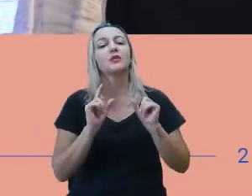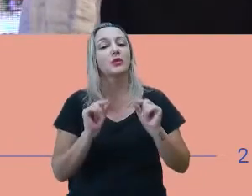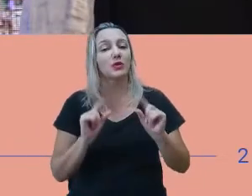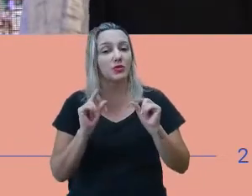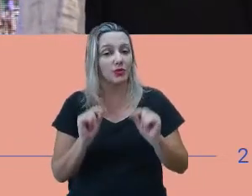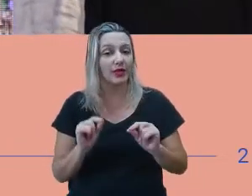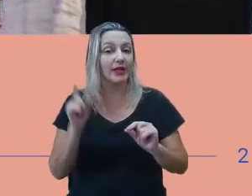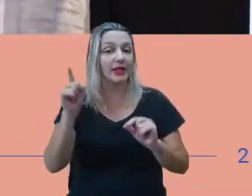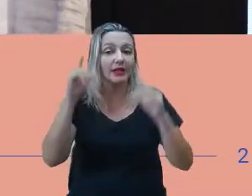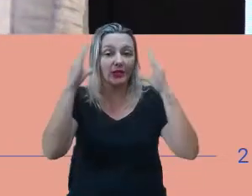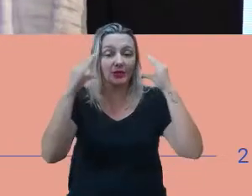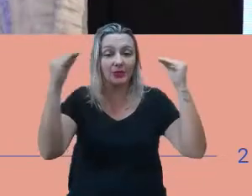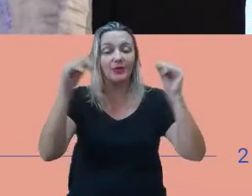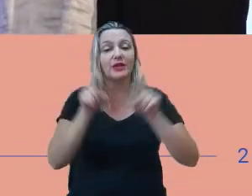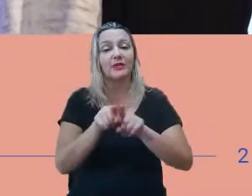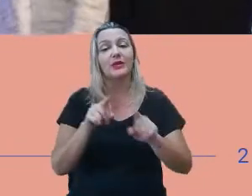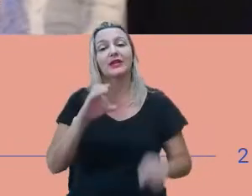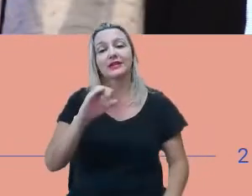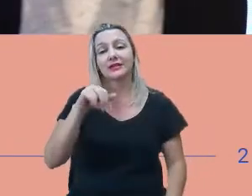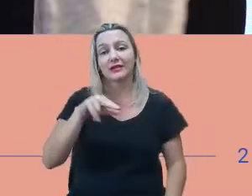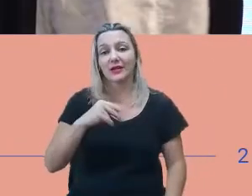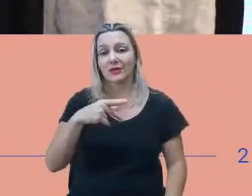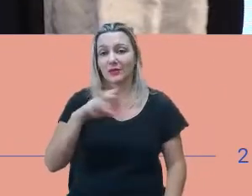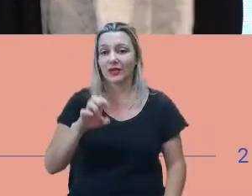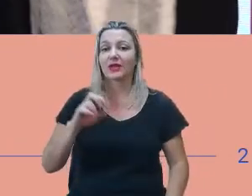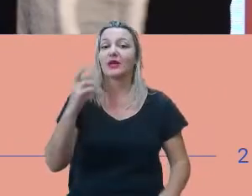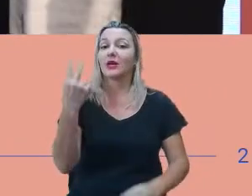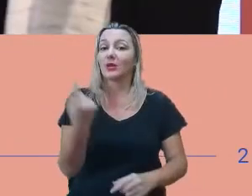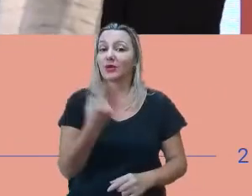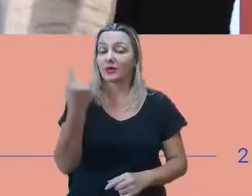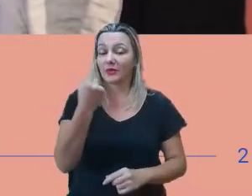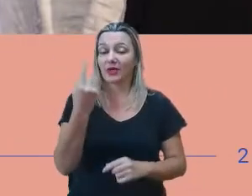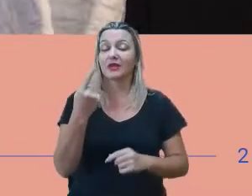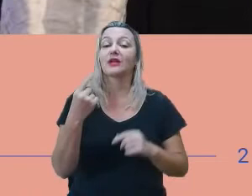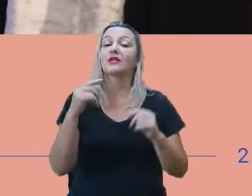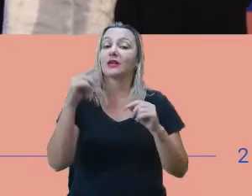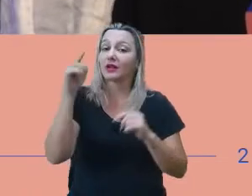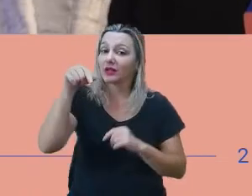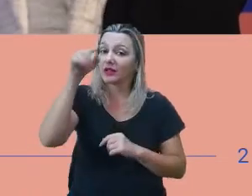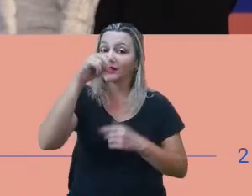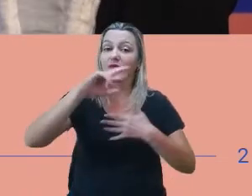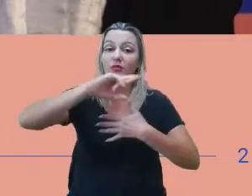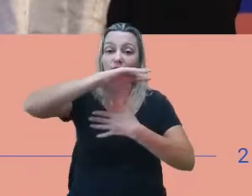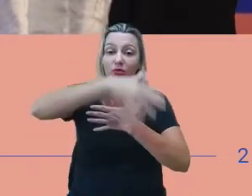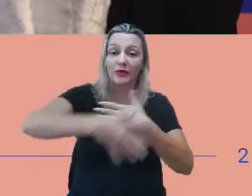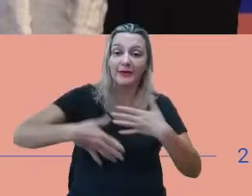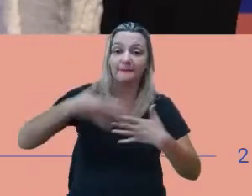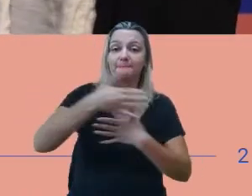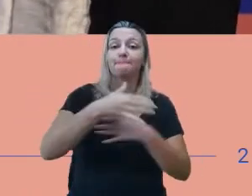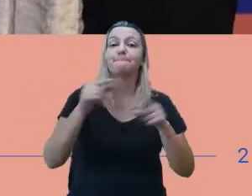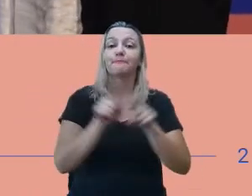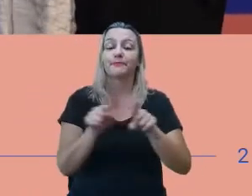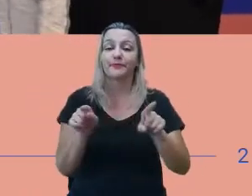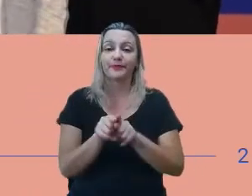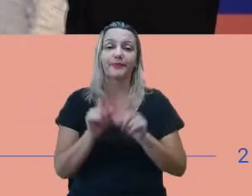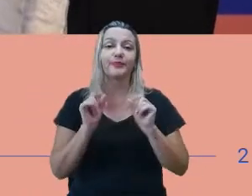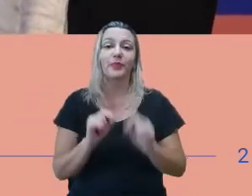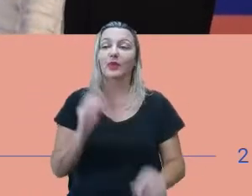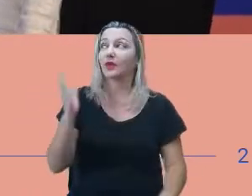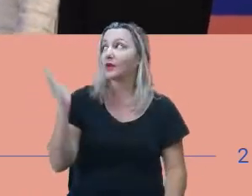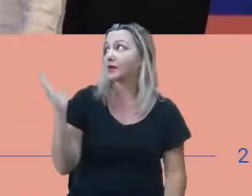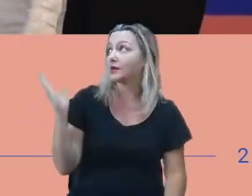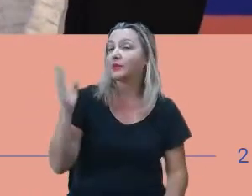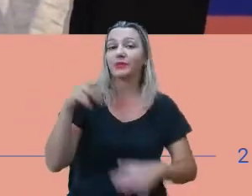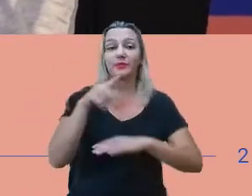da América Latina e um outro caso também é muito emblemático do nosso país